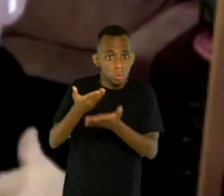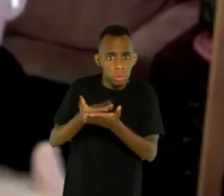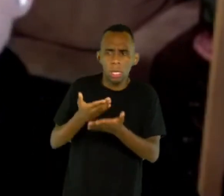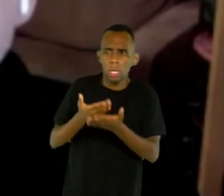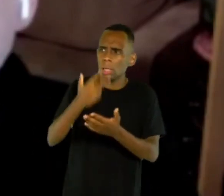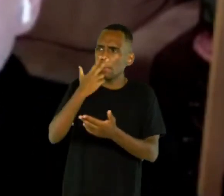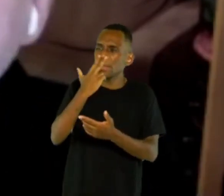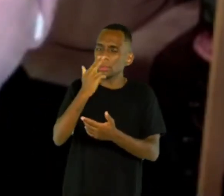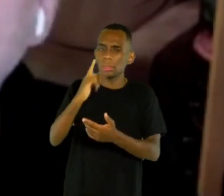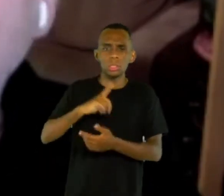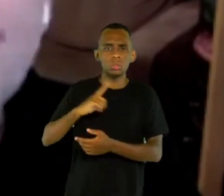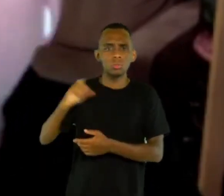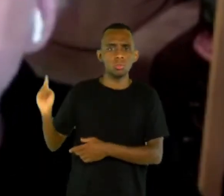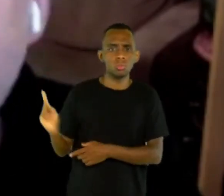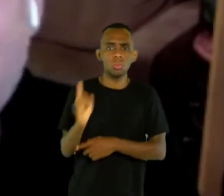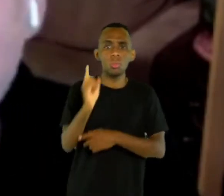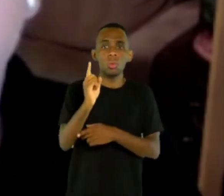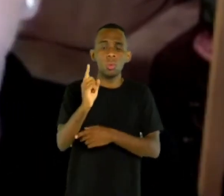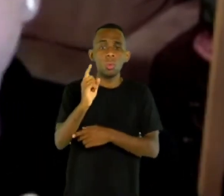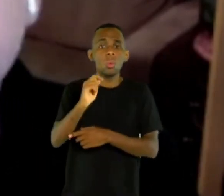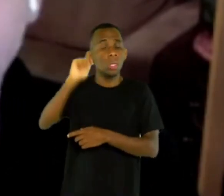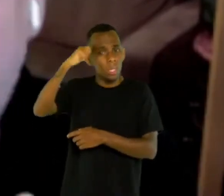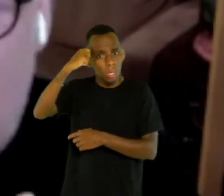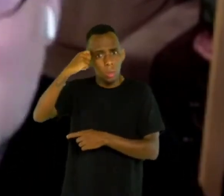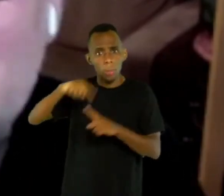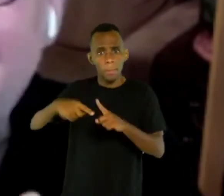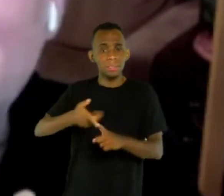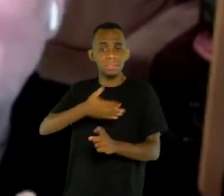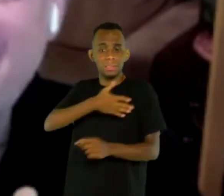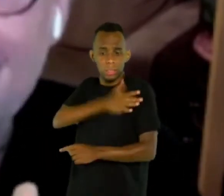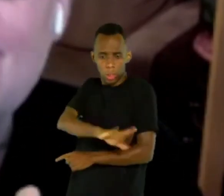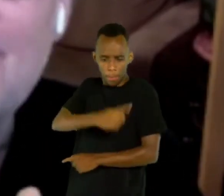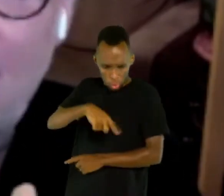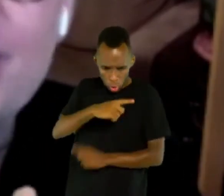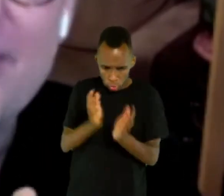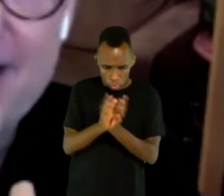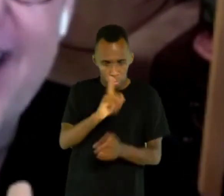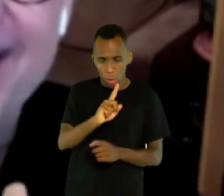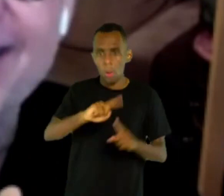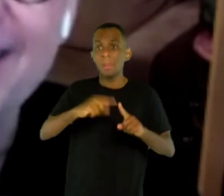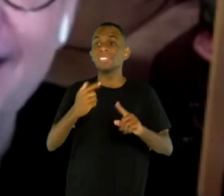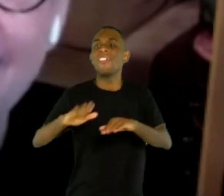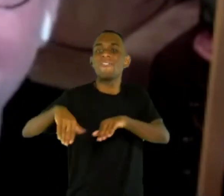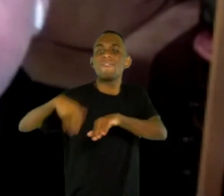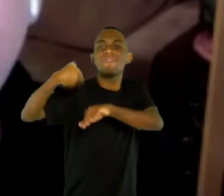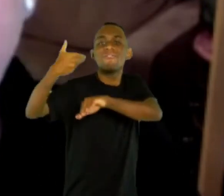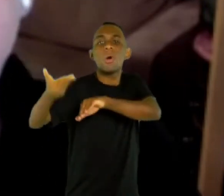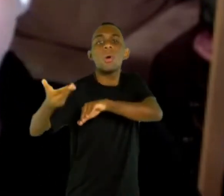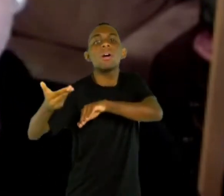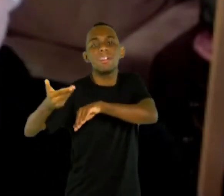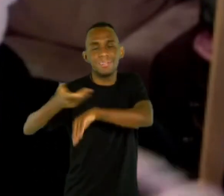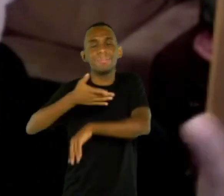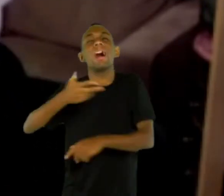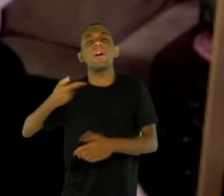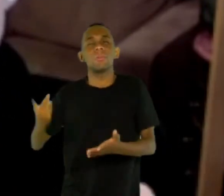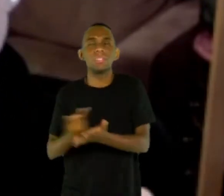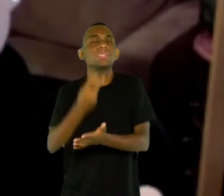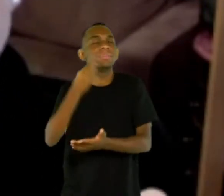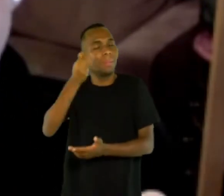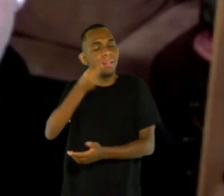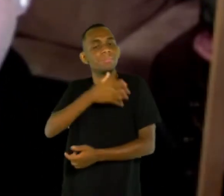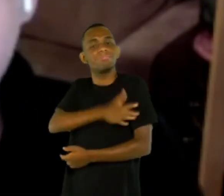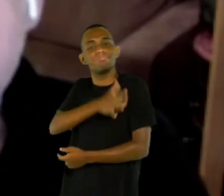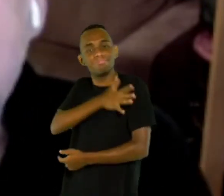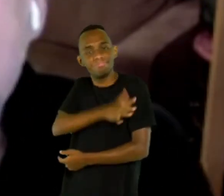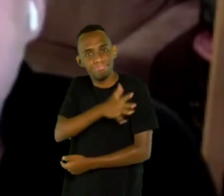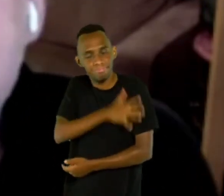era discriminado por nós, mas provavelmente era discriminado o dia inteiro fora do círculo de amizade, né? Então,